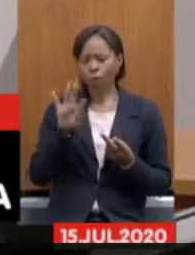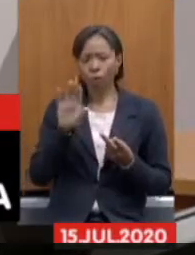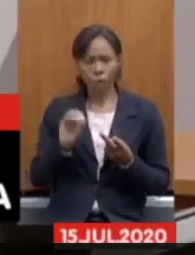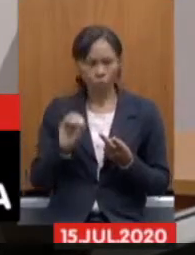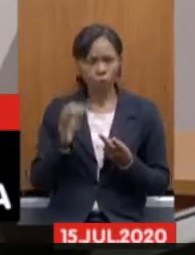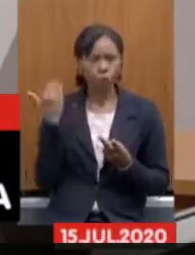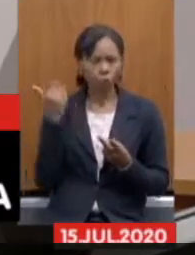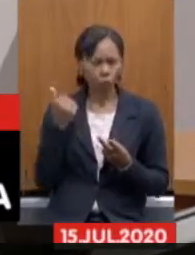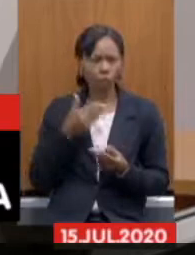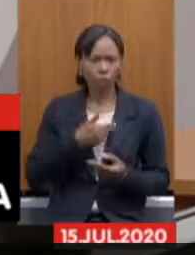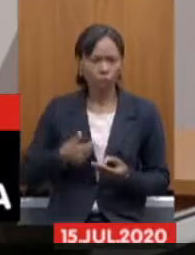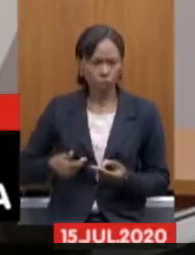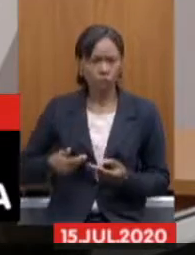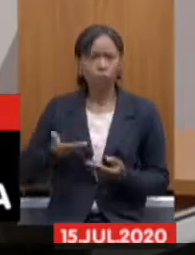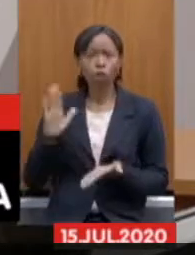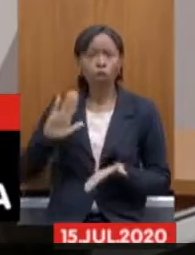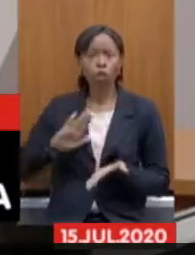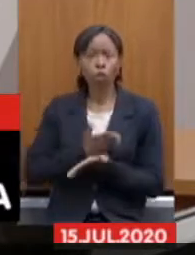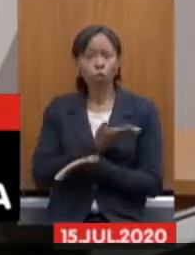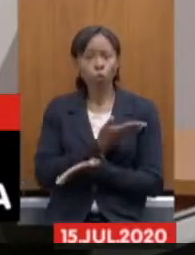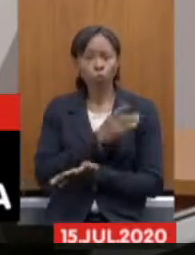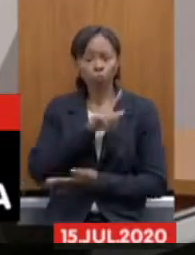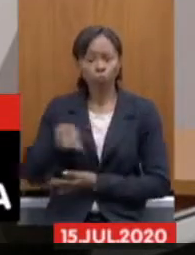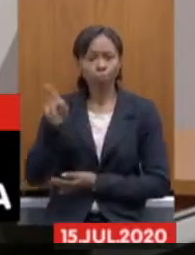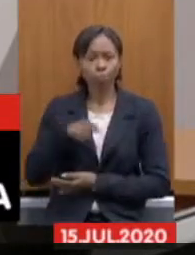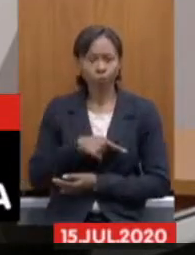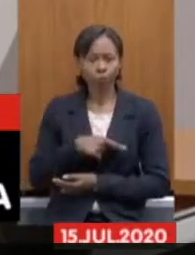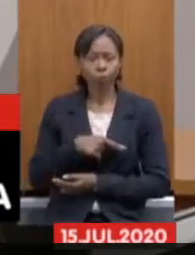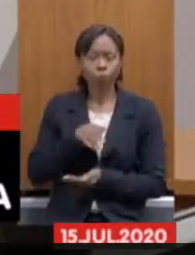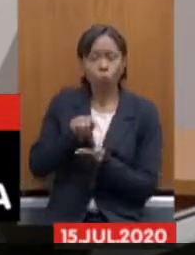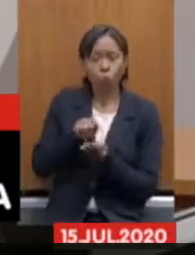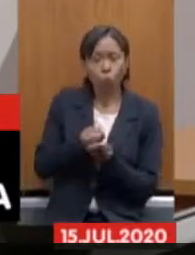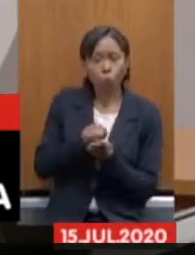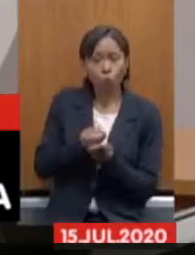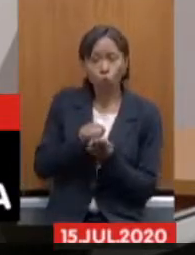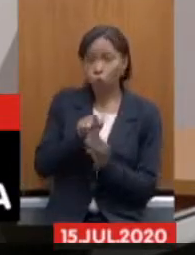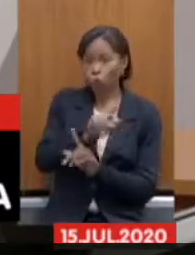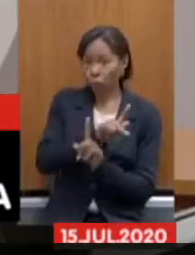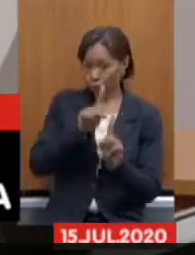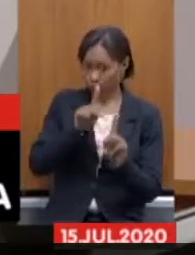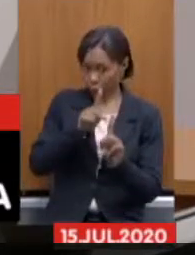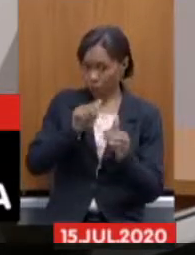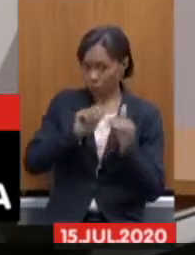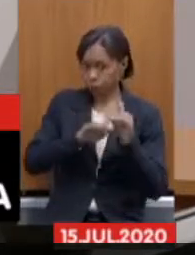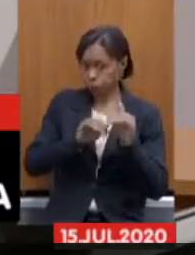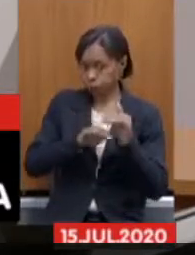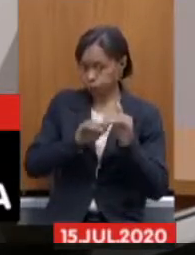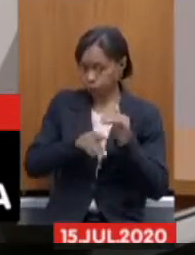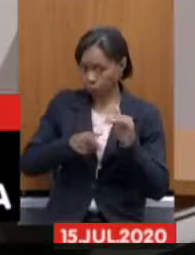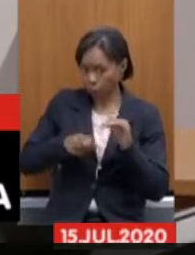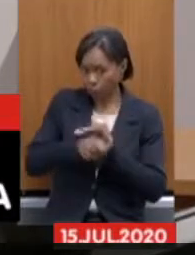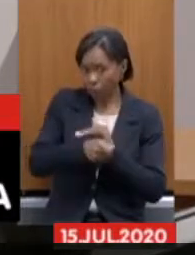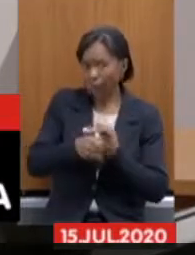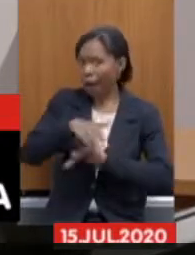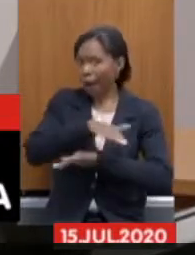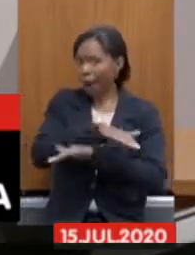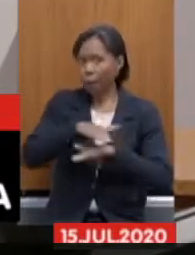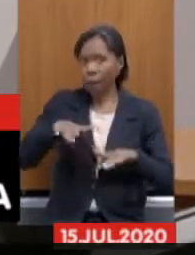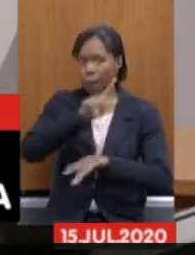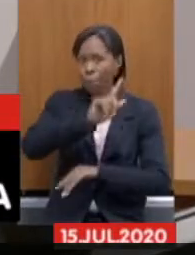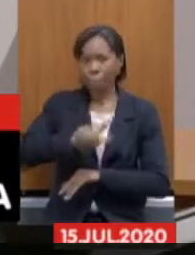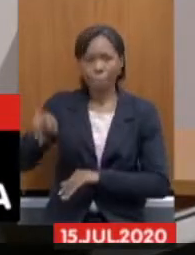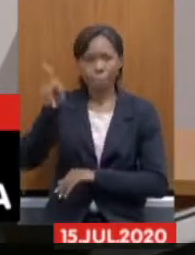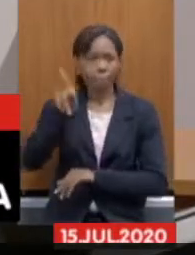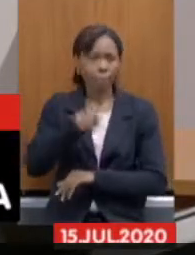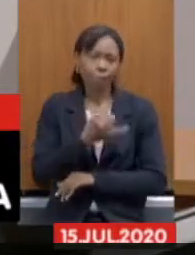retirada com a extinção do nosso fundo previdenciário por instinto e infelizmente